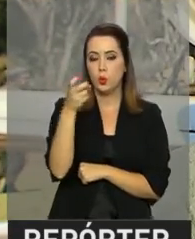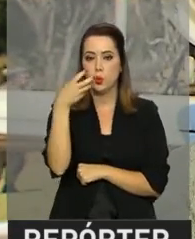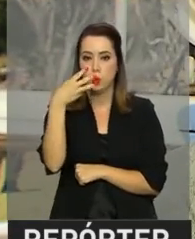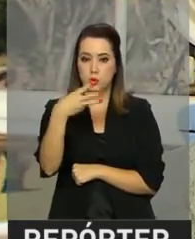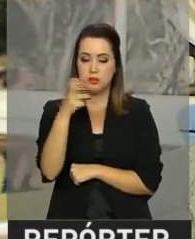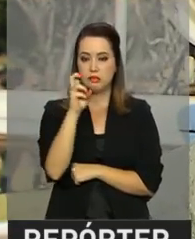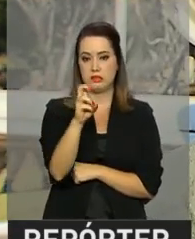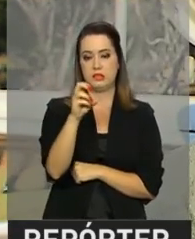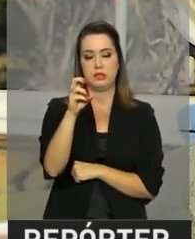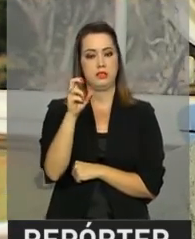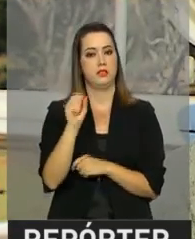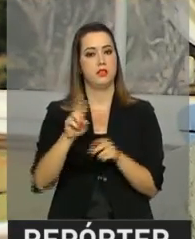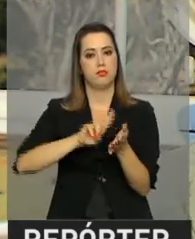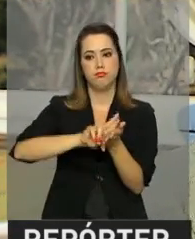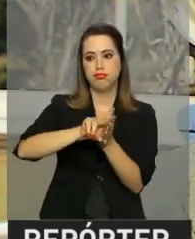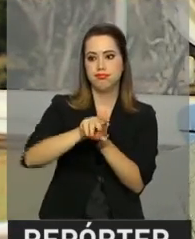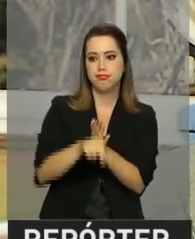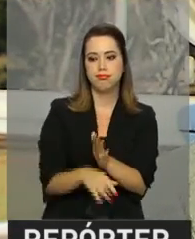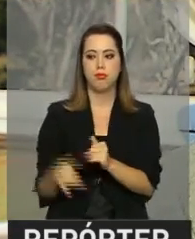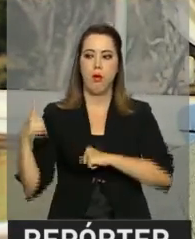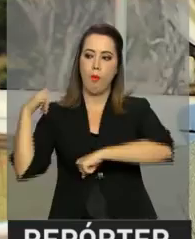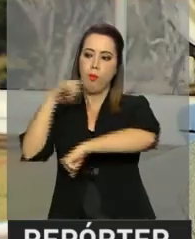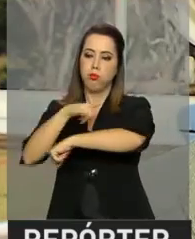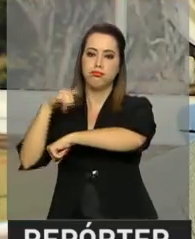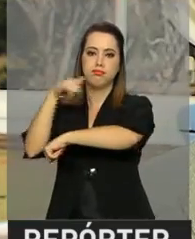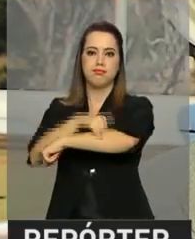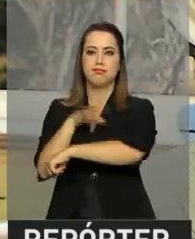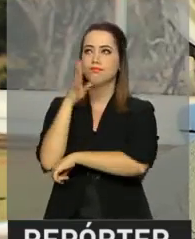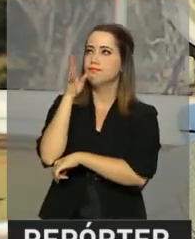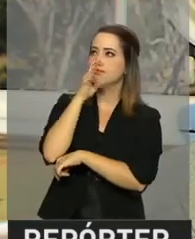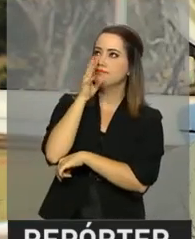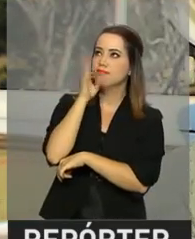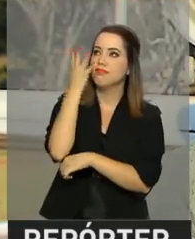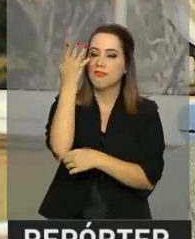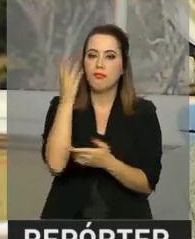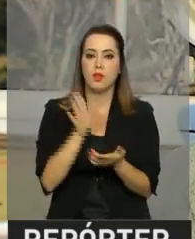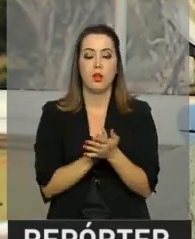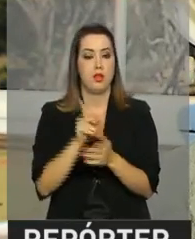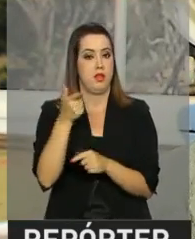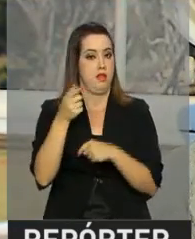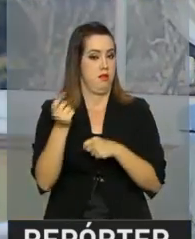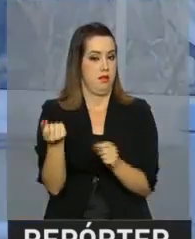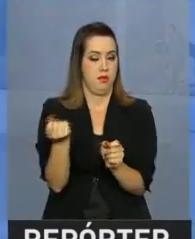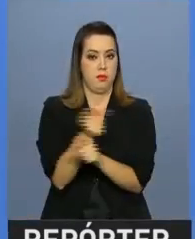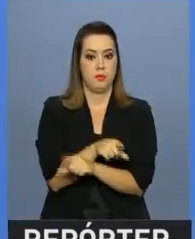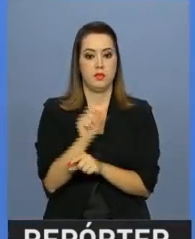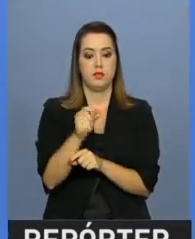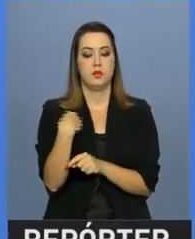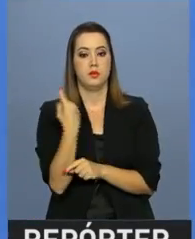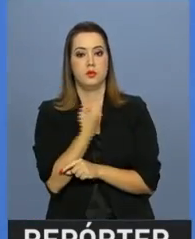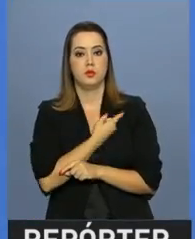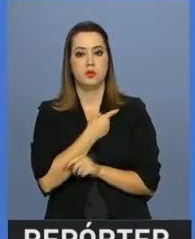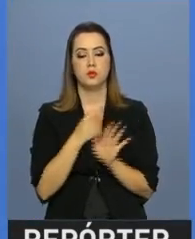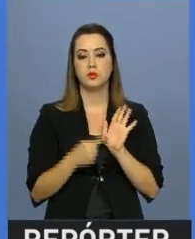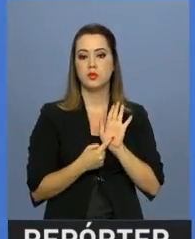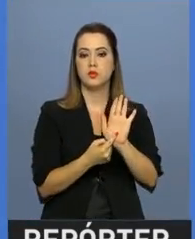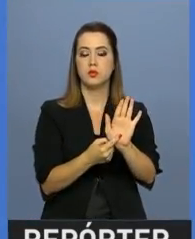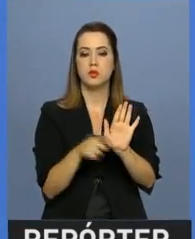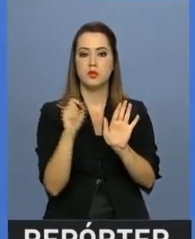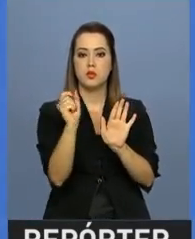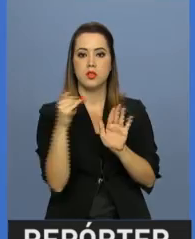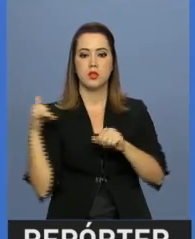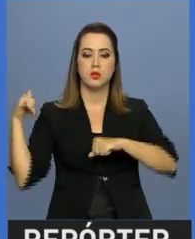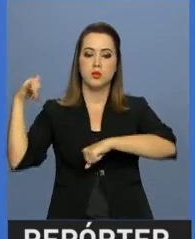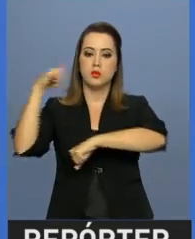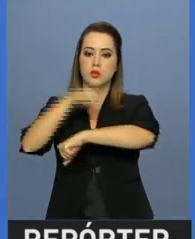C-97, e mais os helicópteros H-2 Sabre e VH-34. E ao final do desfile, após o encerramento, nós teremos a apresentação da Esquadrilha da